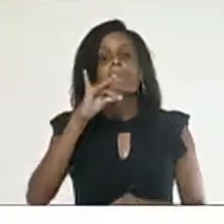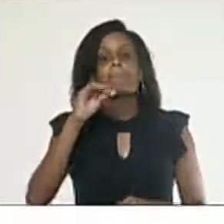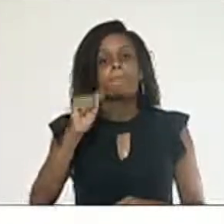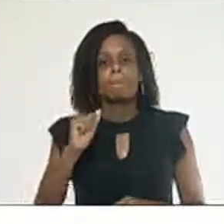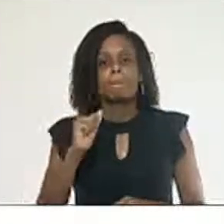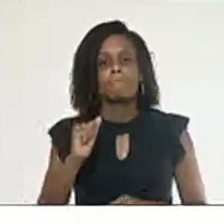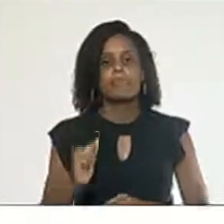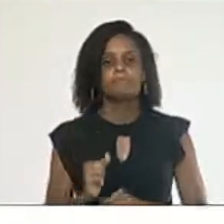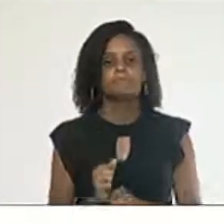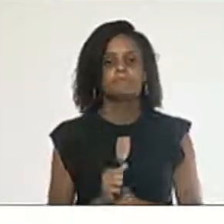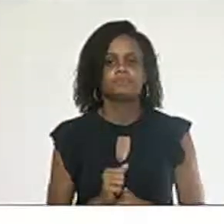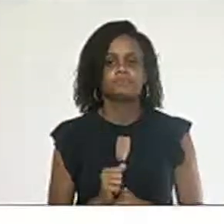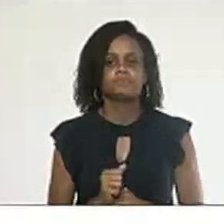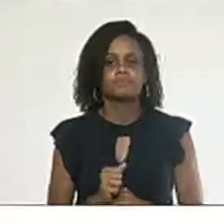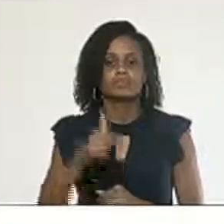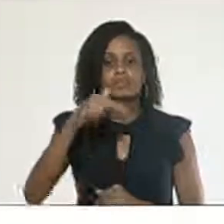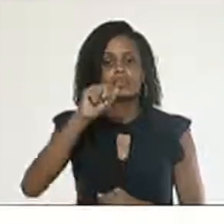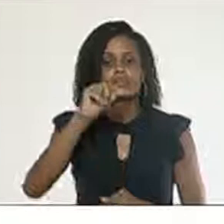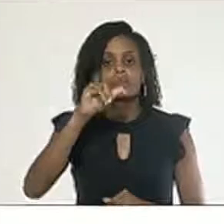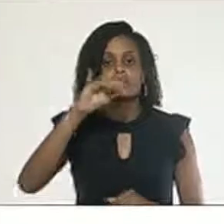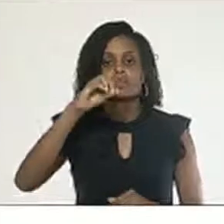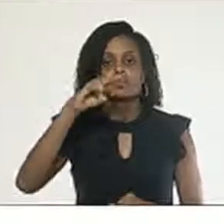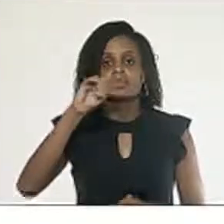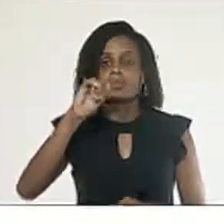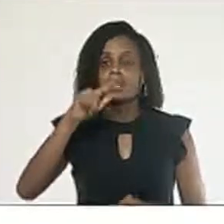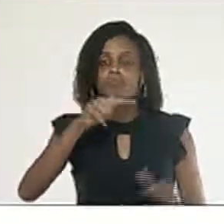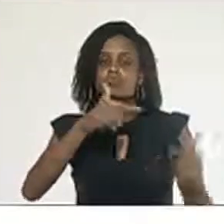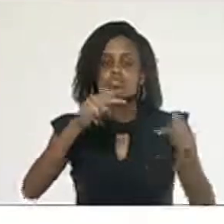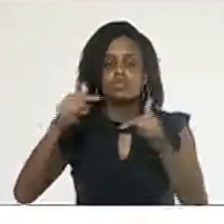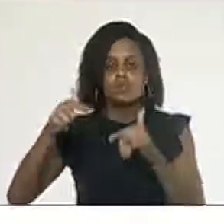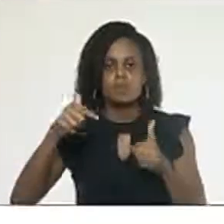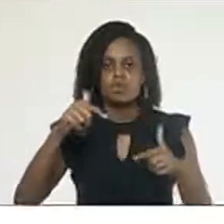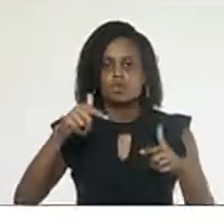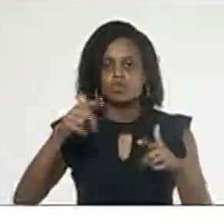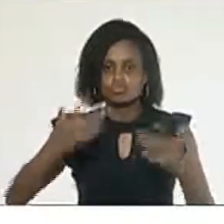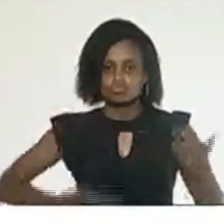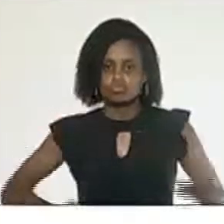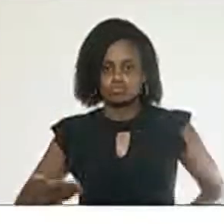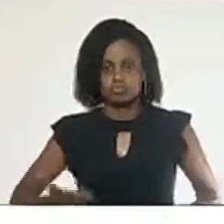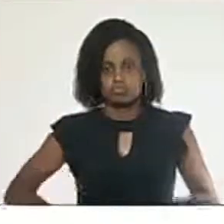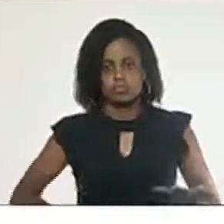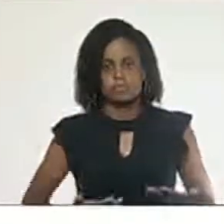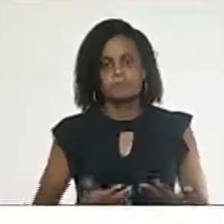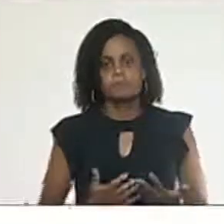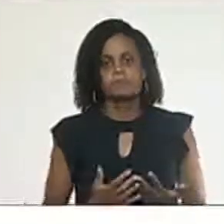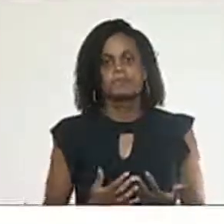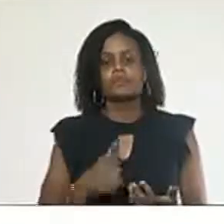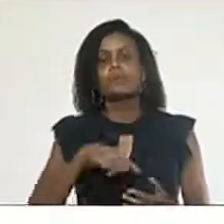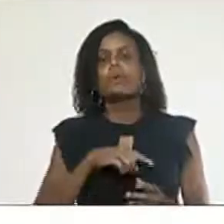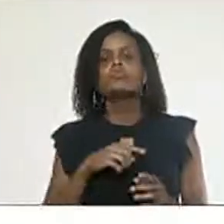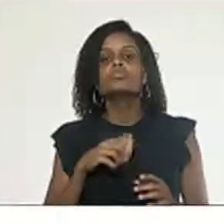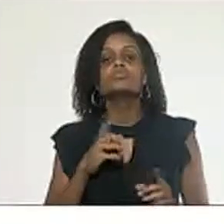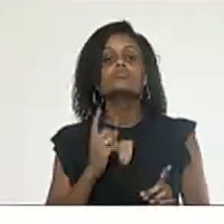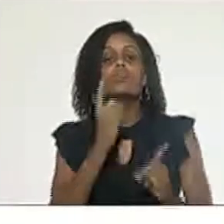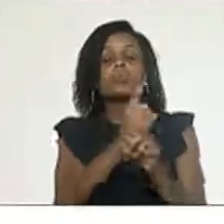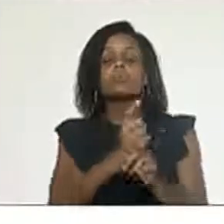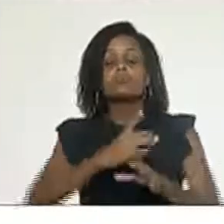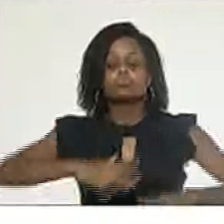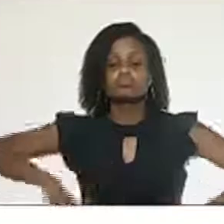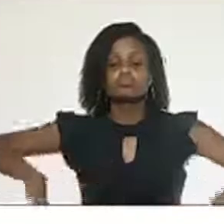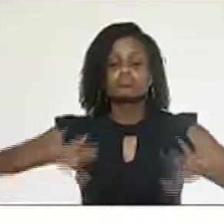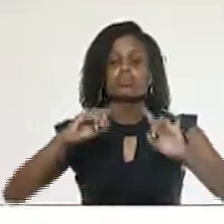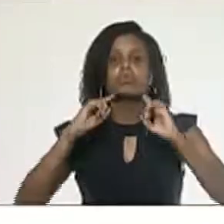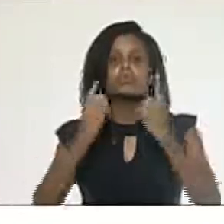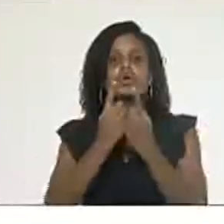Dia Nacional das Trabalhadoras Domésticas, fizemos um encontro na Maré com